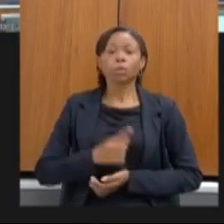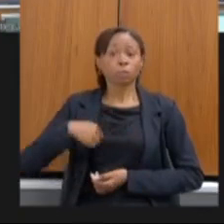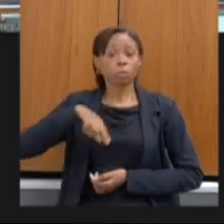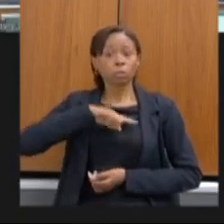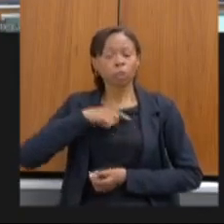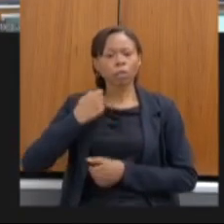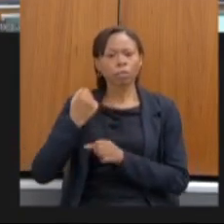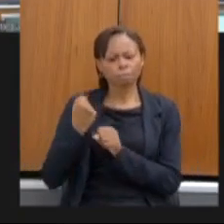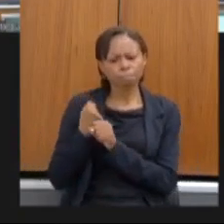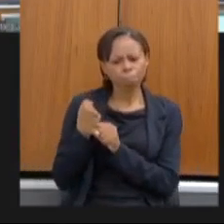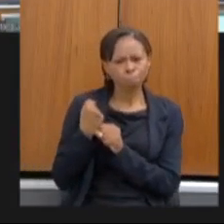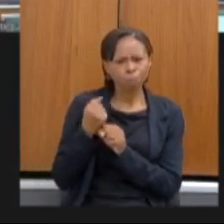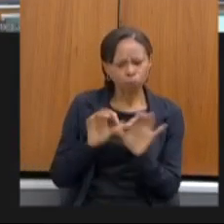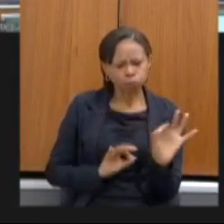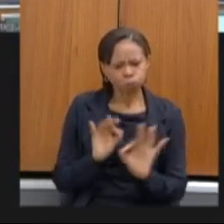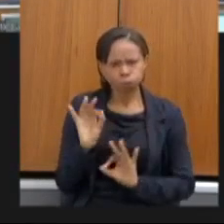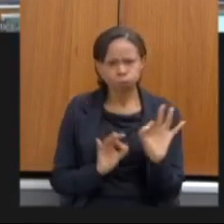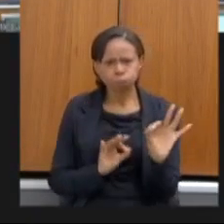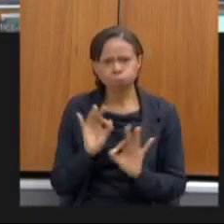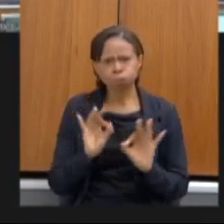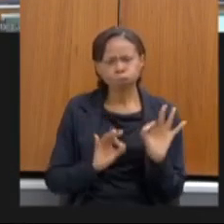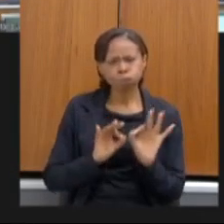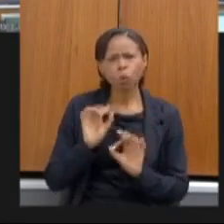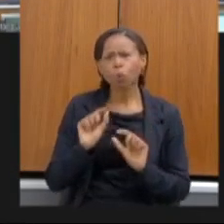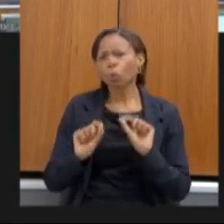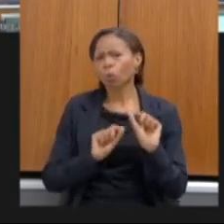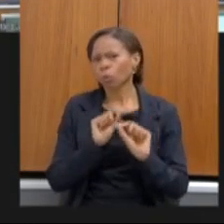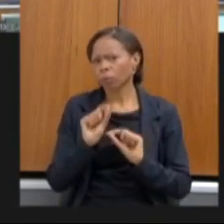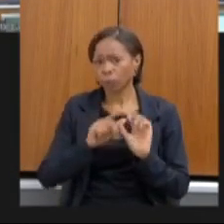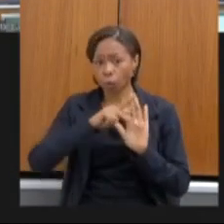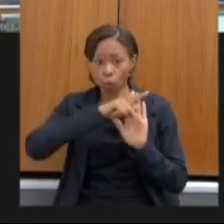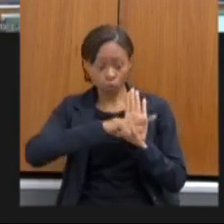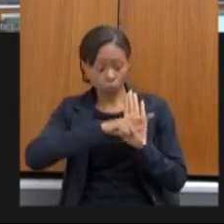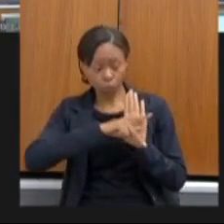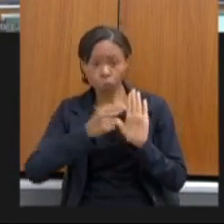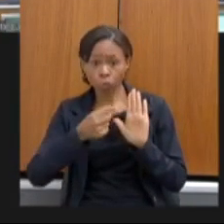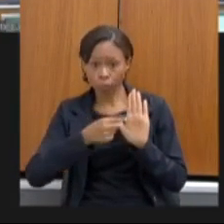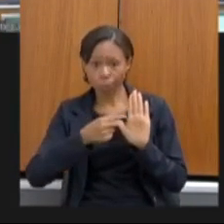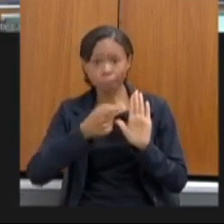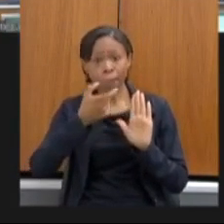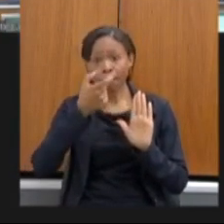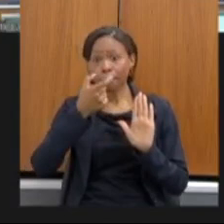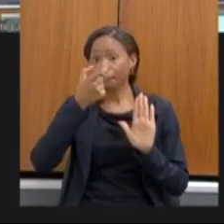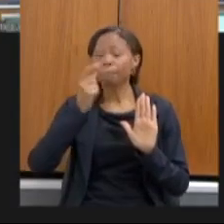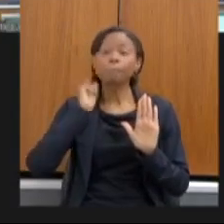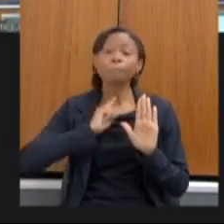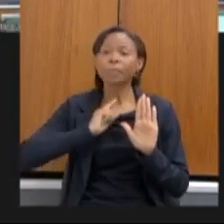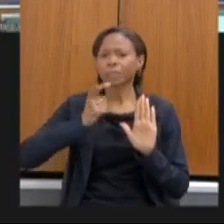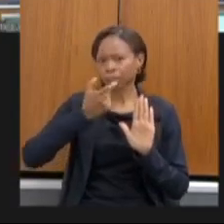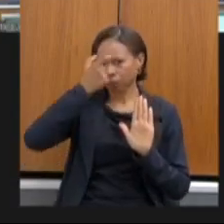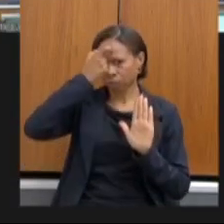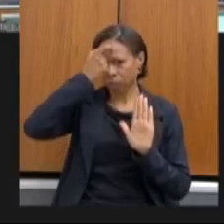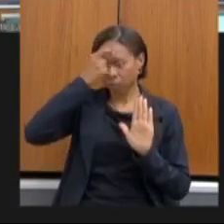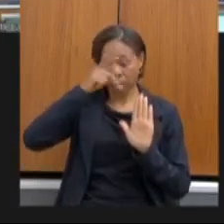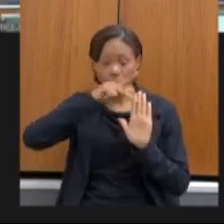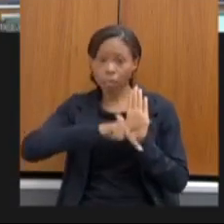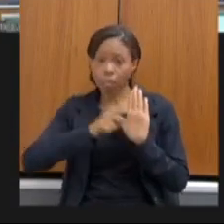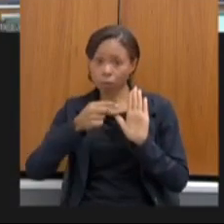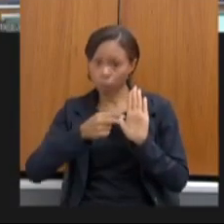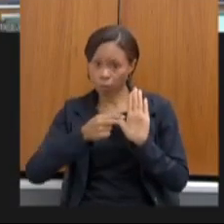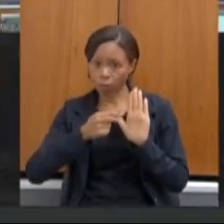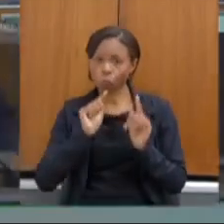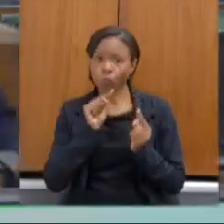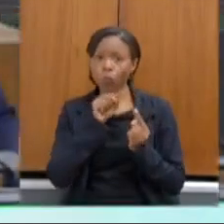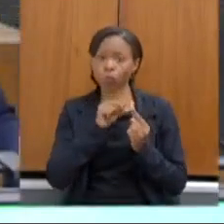construção a várias mãos do programa Minas consciente o programa menos consciente um programa de desenvolvimento